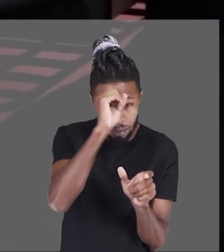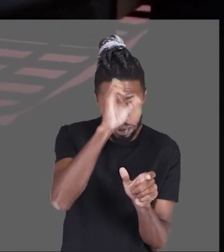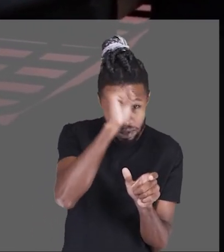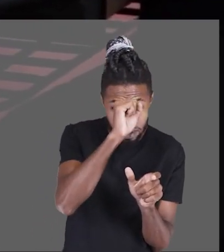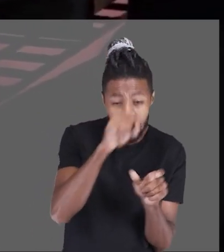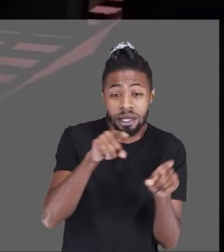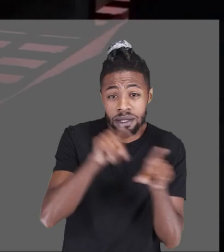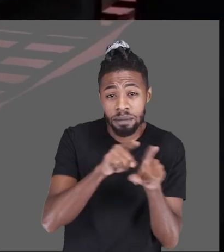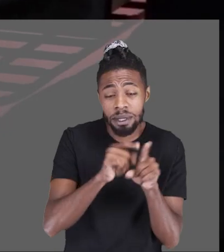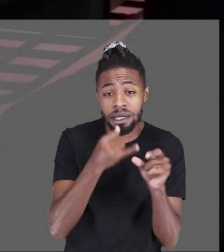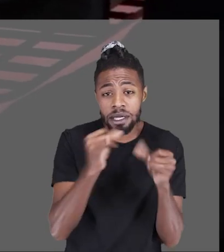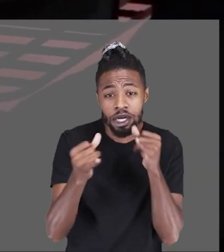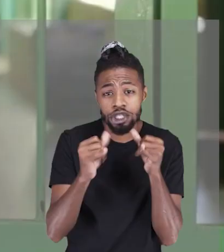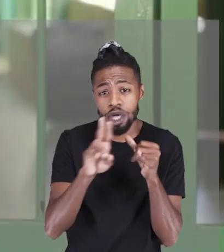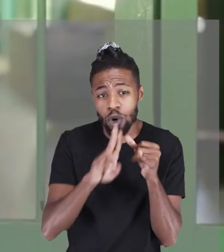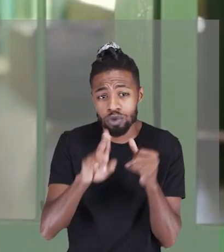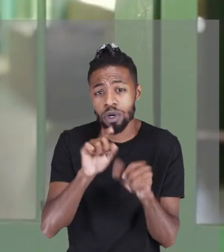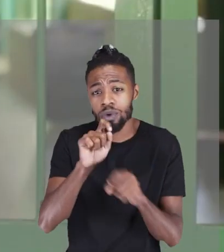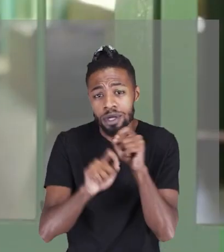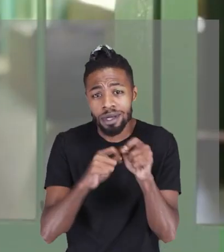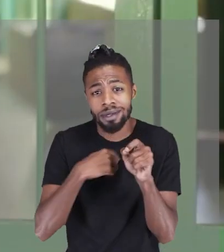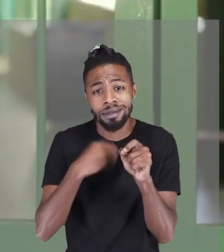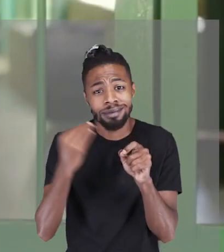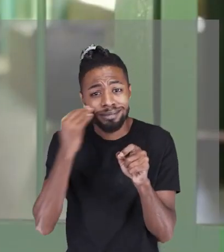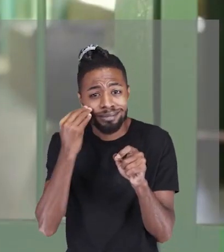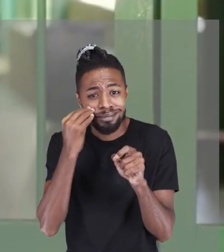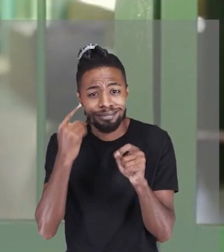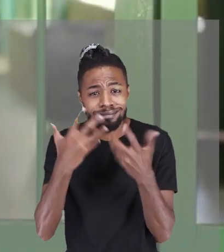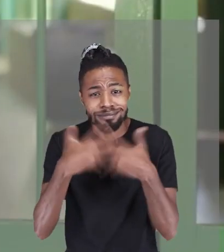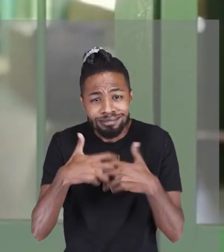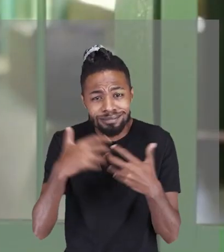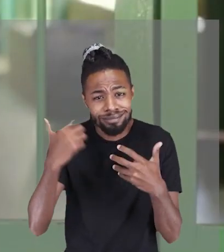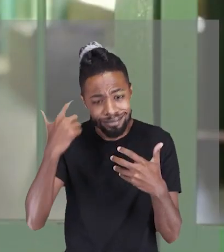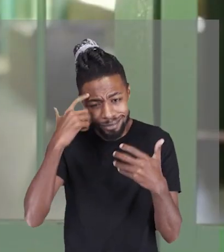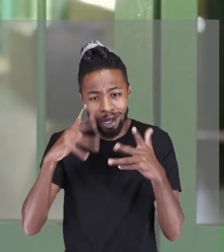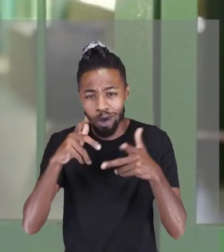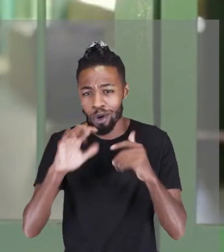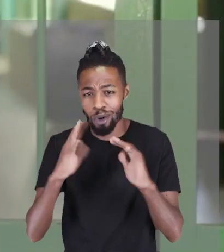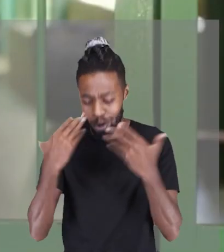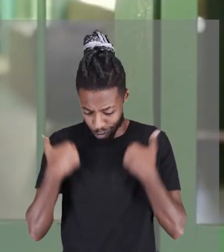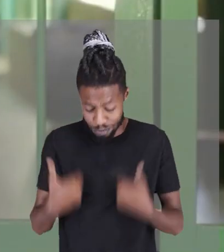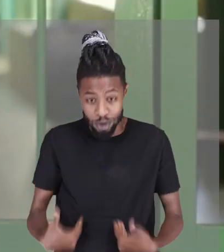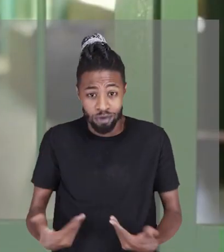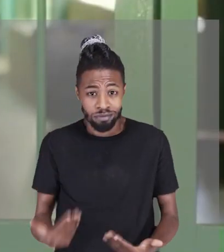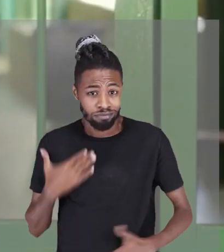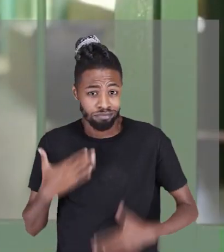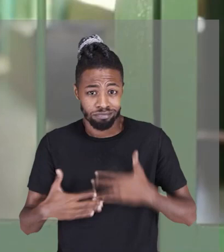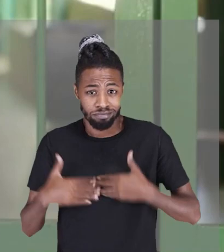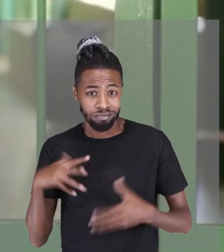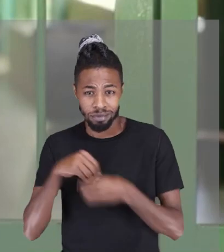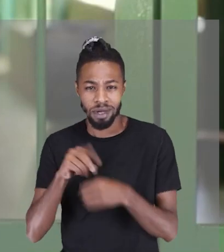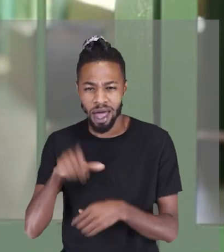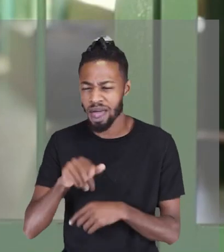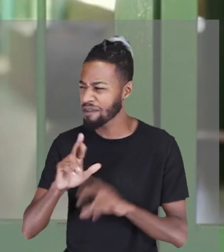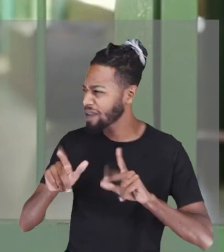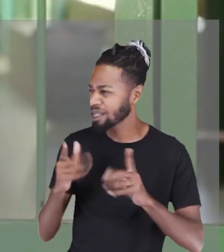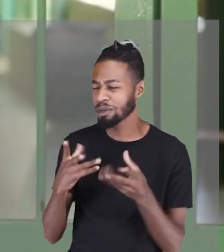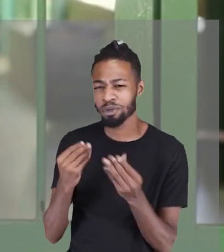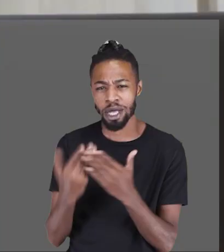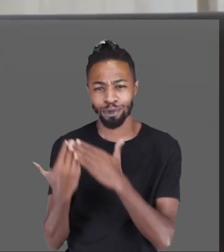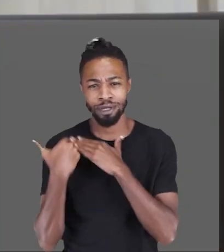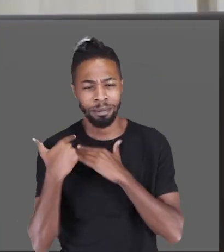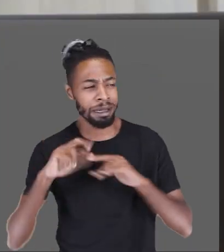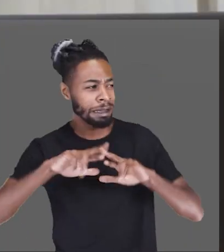gasta para entender esses próprios fenômenos. É muito sentimento, sensações diferentes, mais